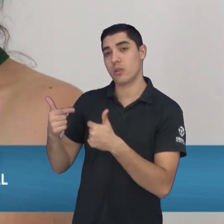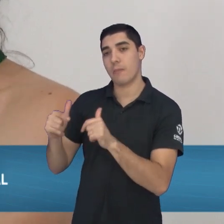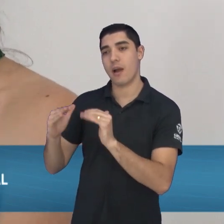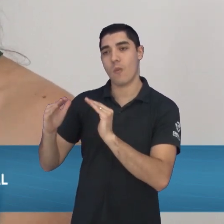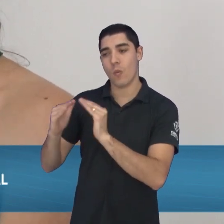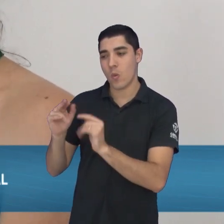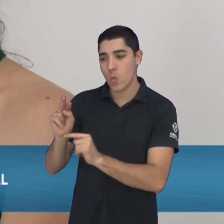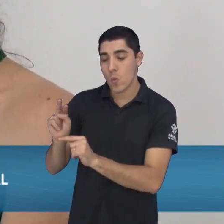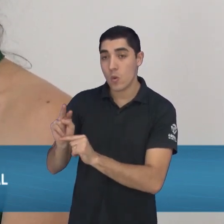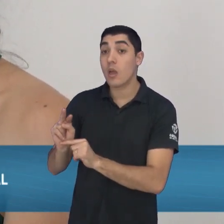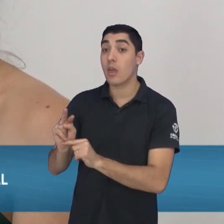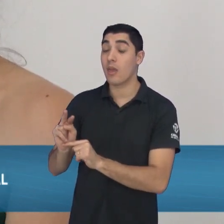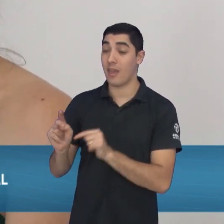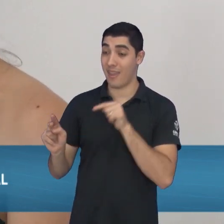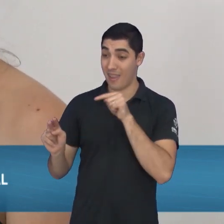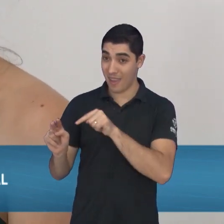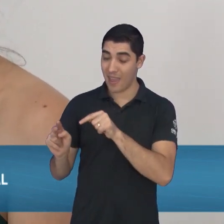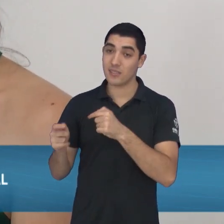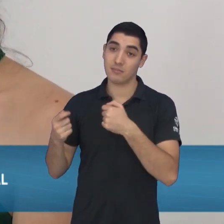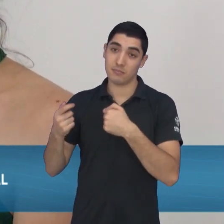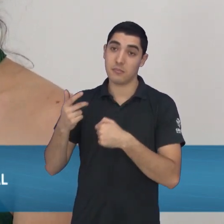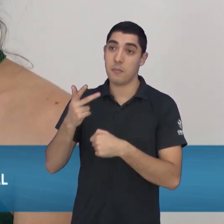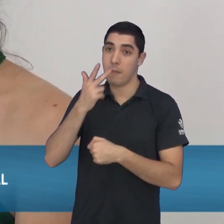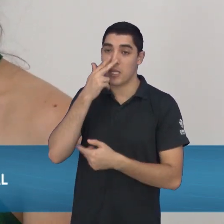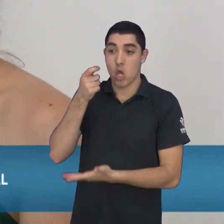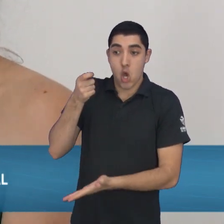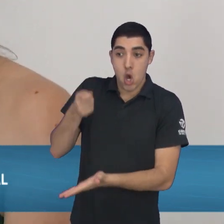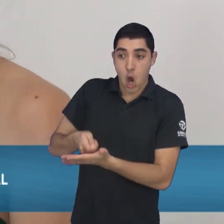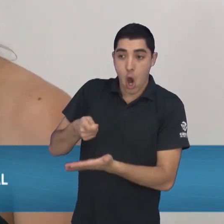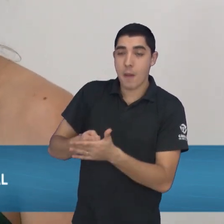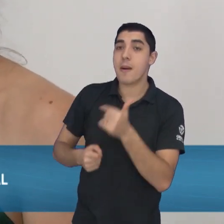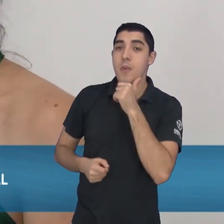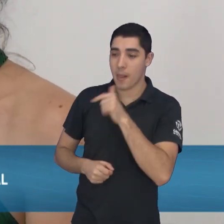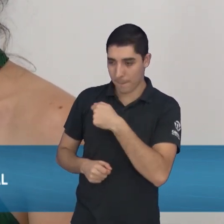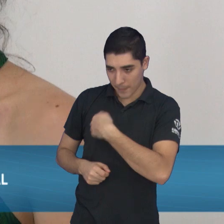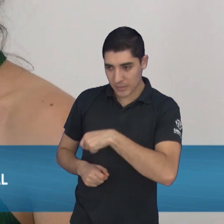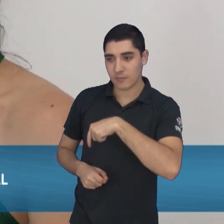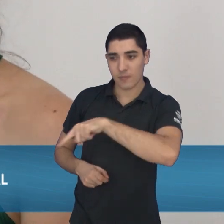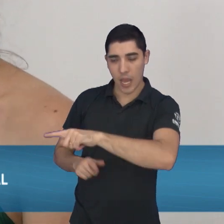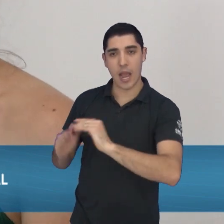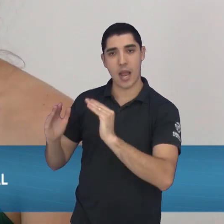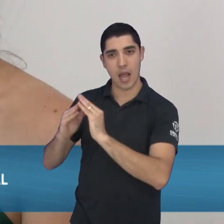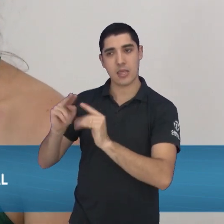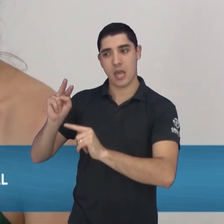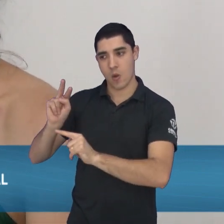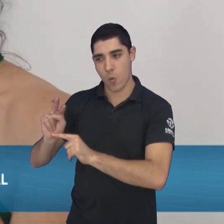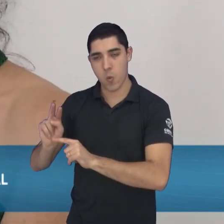trabalho cobrado. Então, cobra-se que a mulher tenha certa postura, cobra-se que ela tenha uma casa